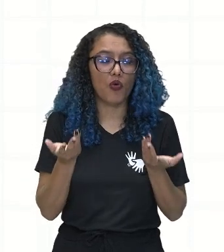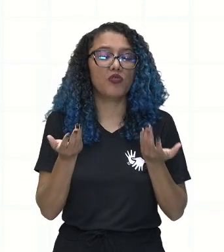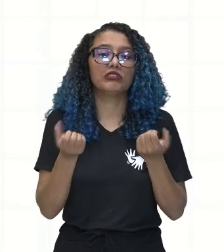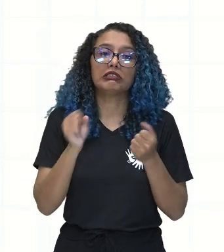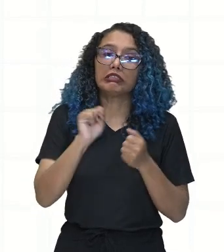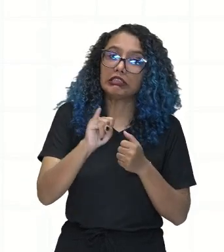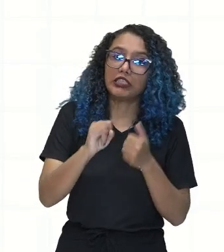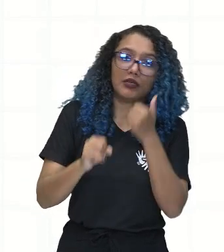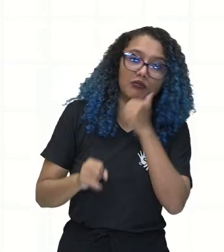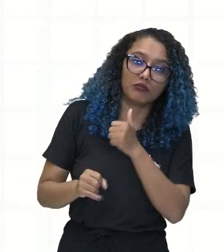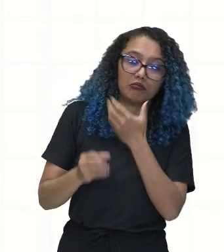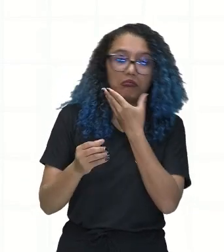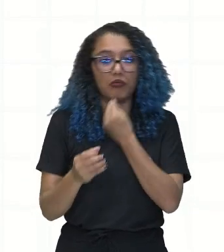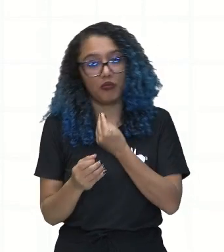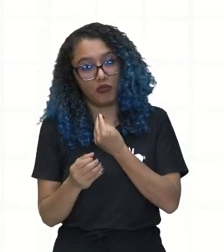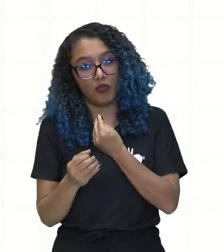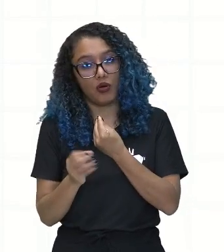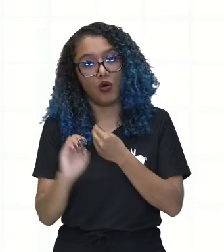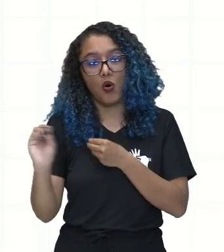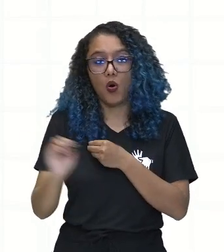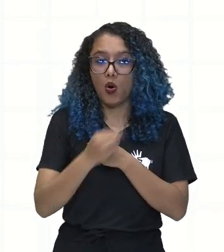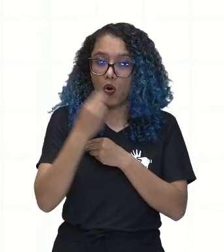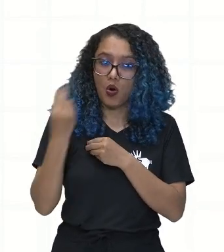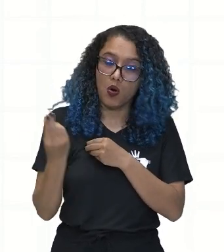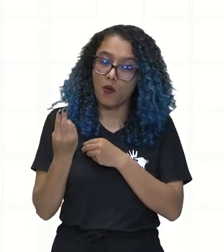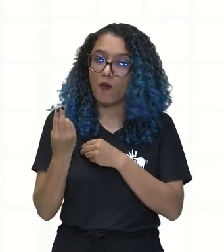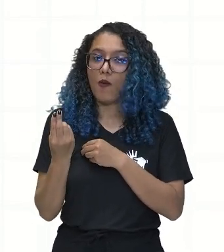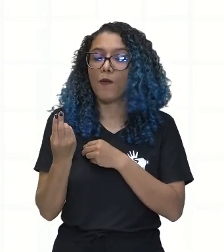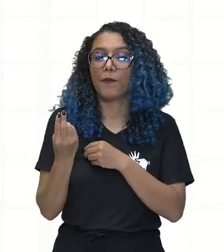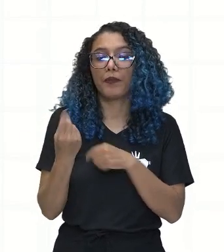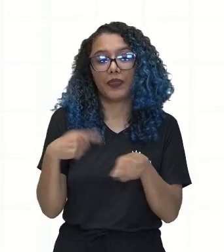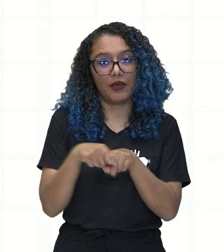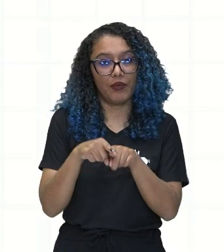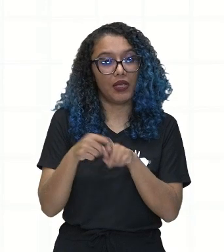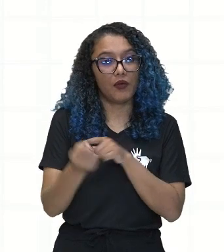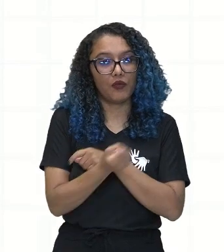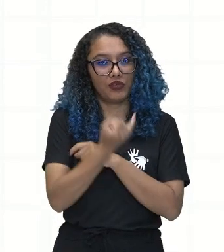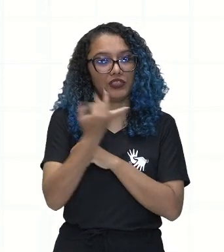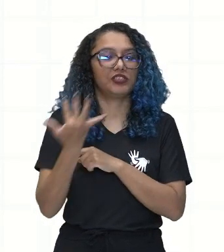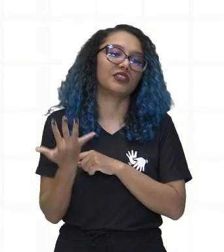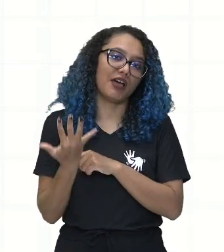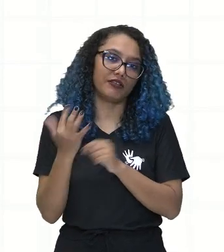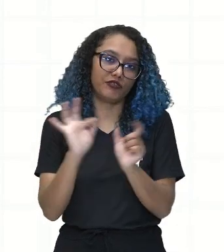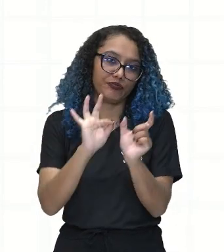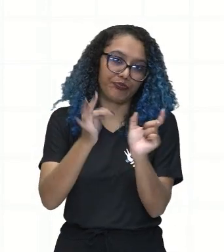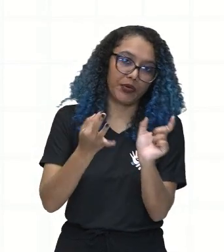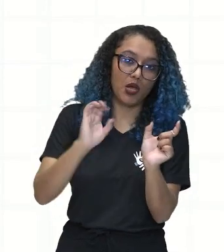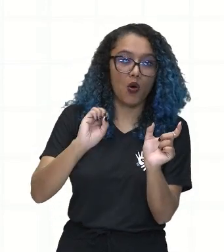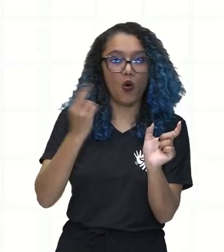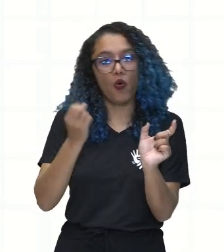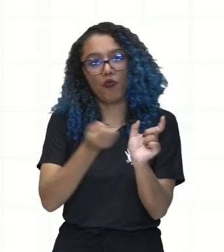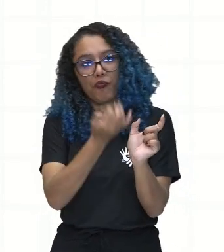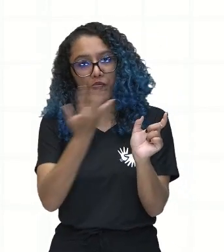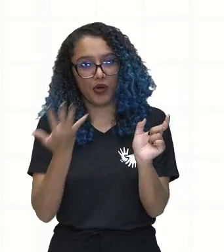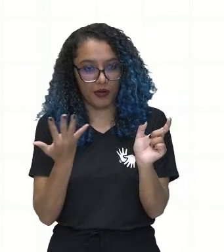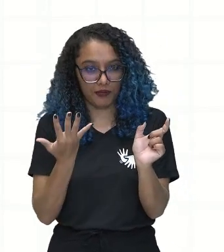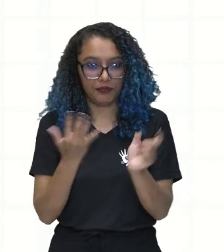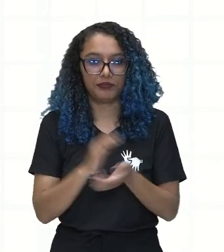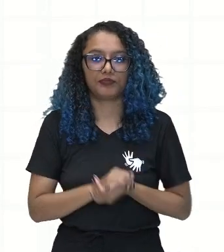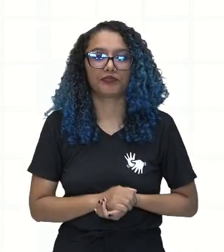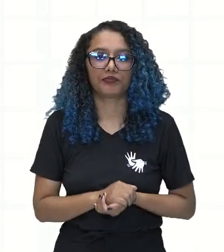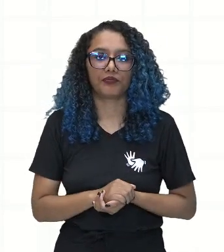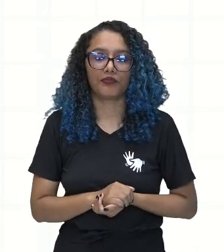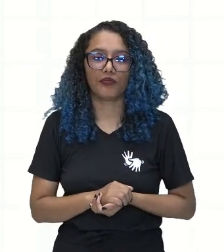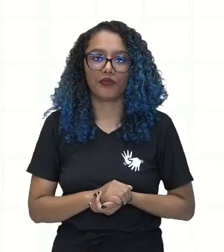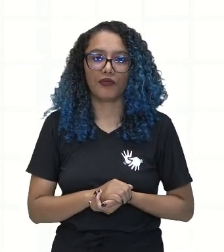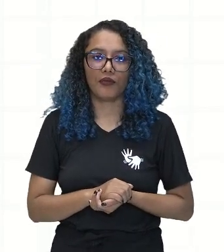gênero, masculino e feminino, e vai concordar também singular e plural, tá bom? Olha só aqui como